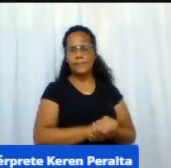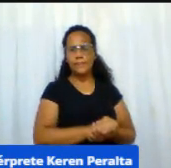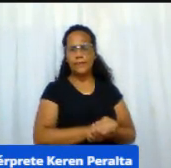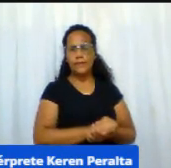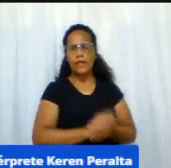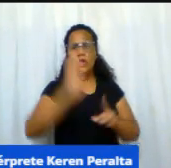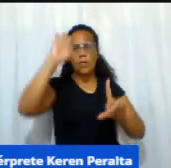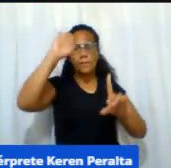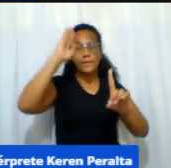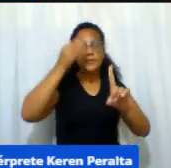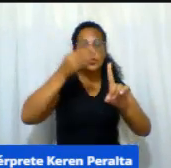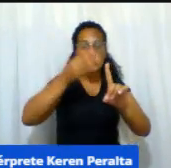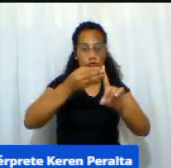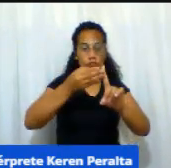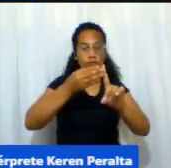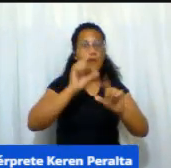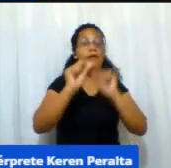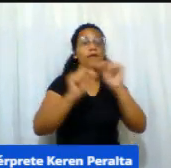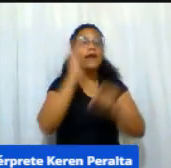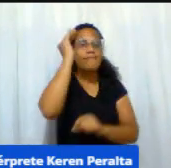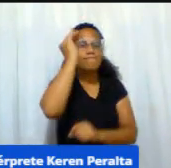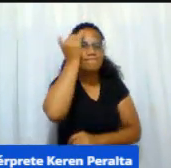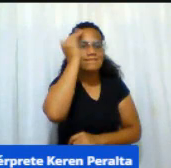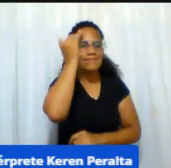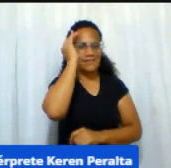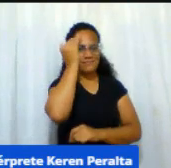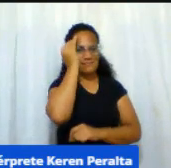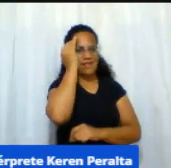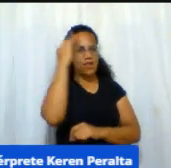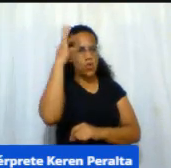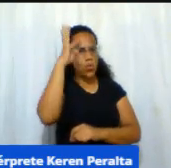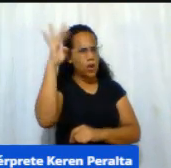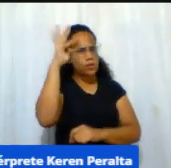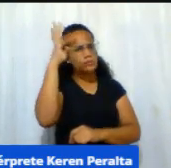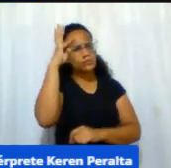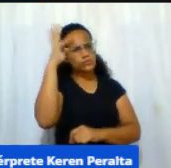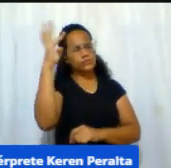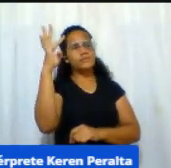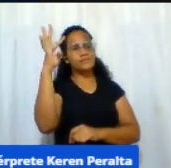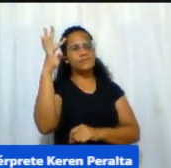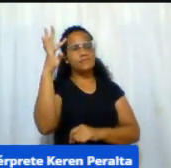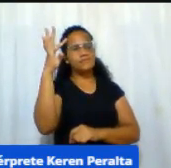justamente a lógica para as adaptações do referencial circunstancial.